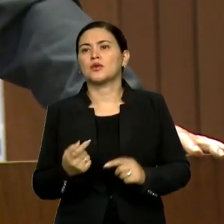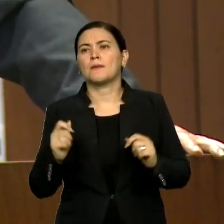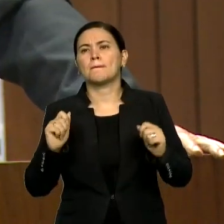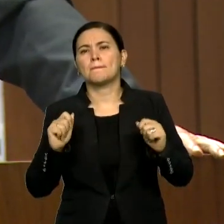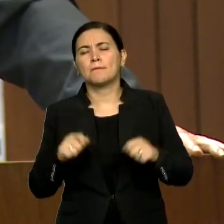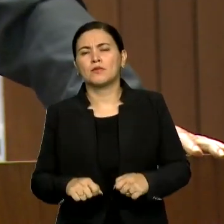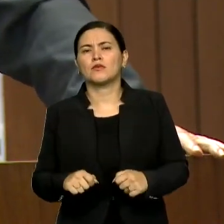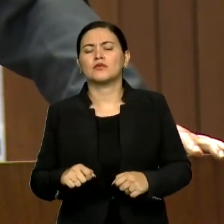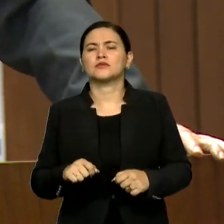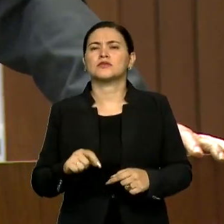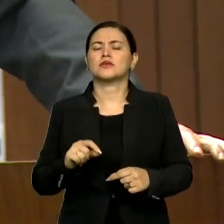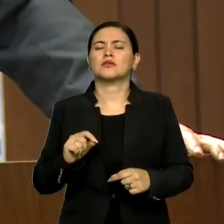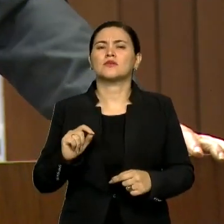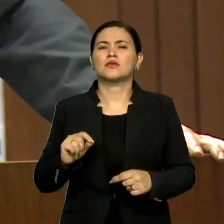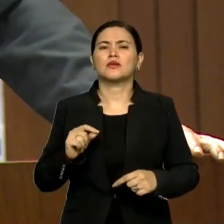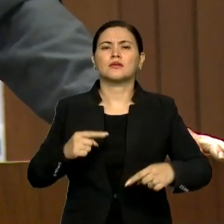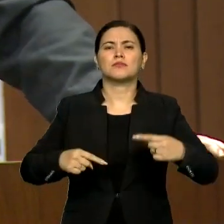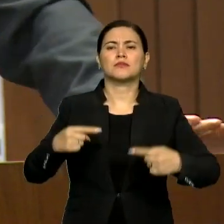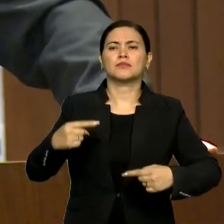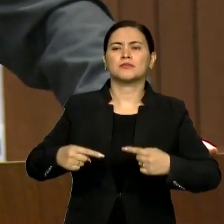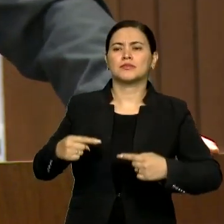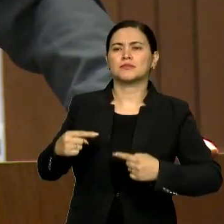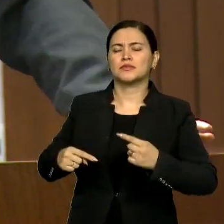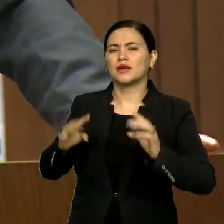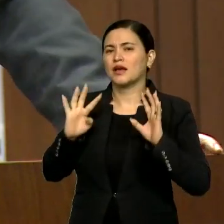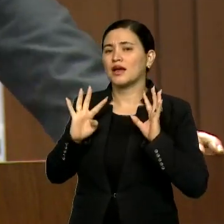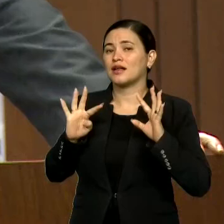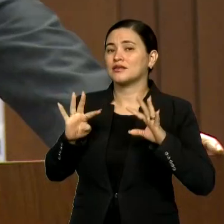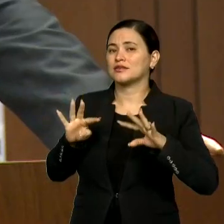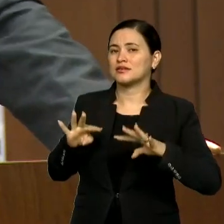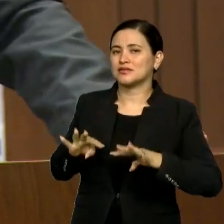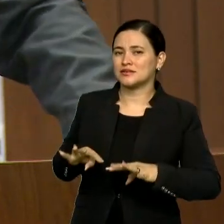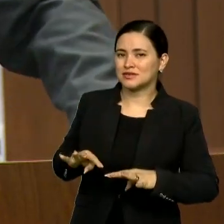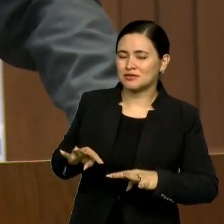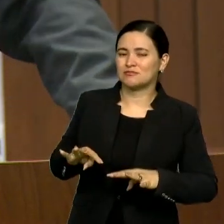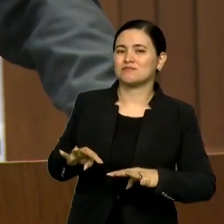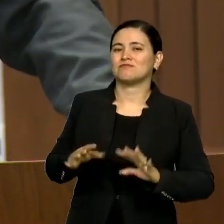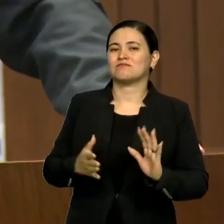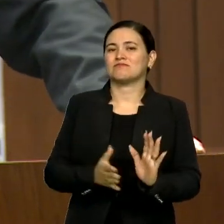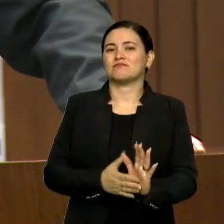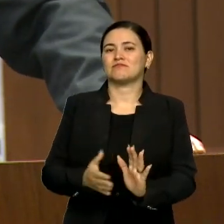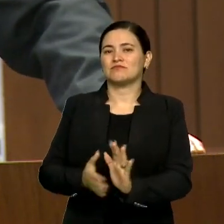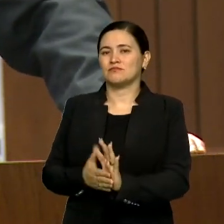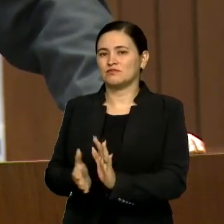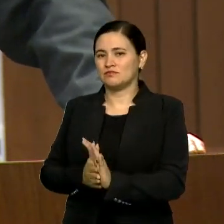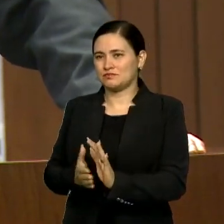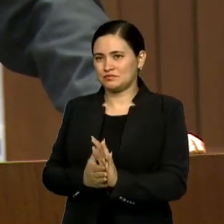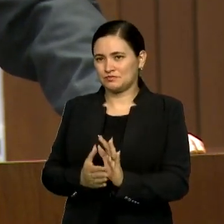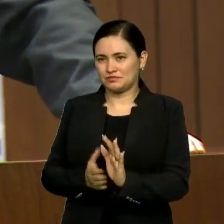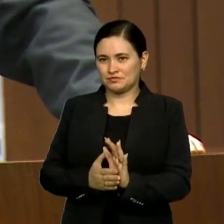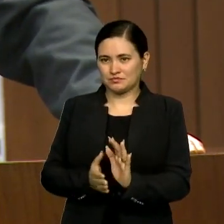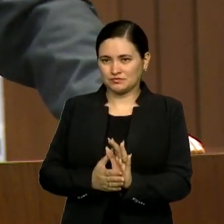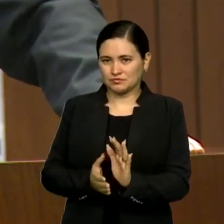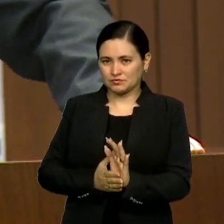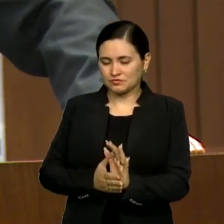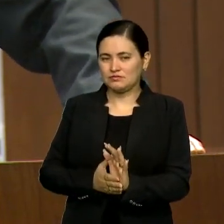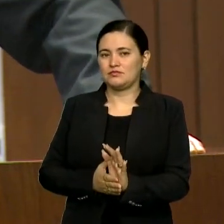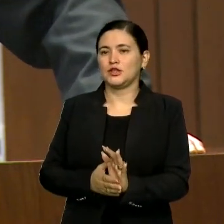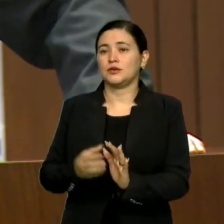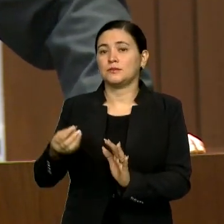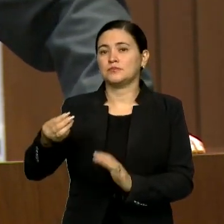luz do debate, à luz da nossa atenção, à luz das nossas proposições, o nosso